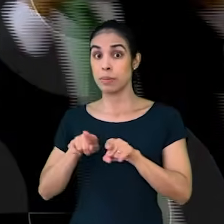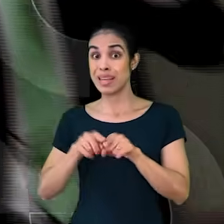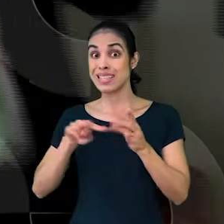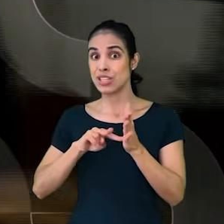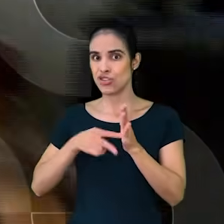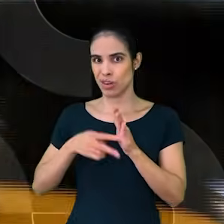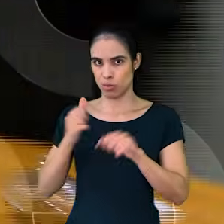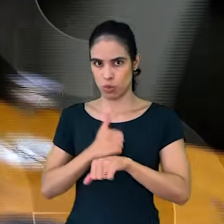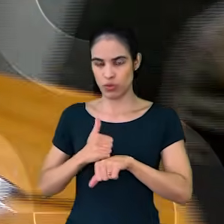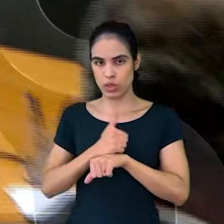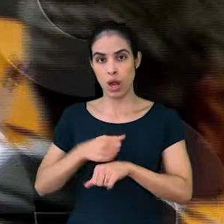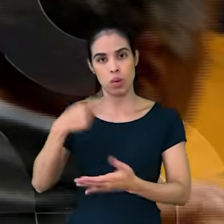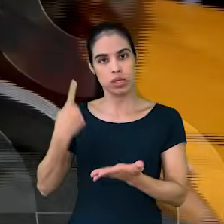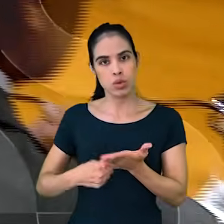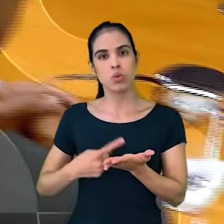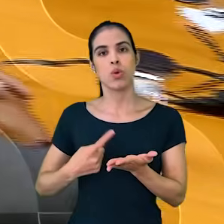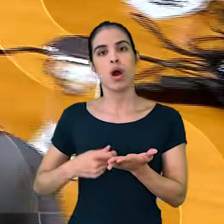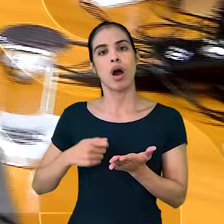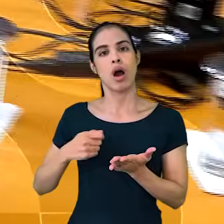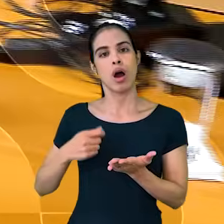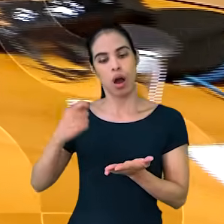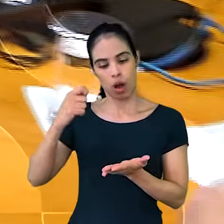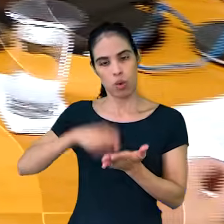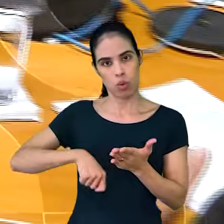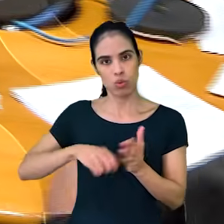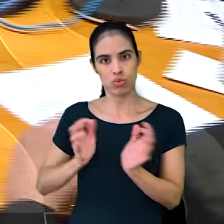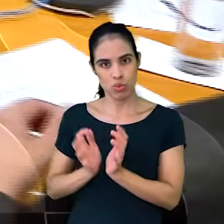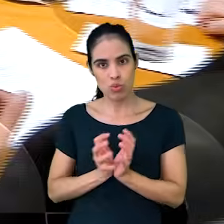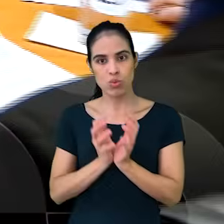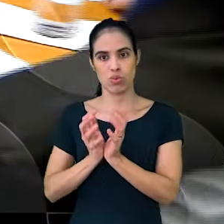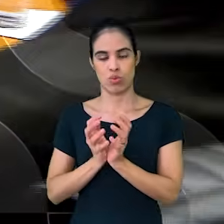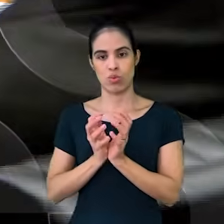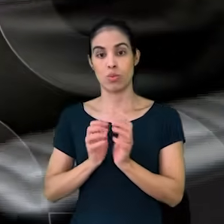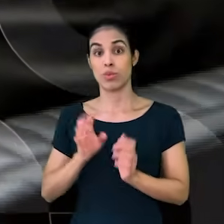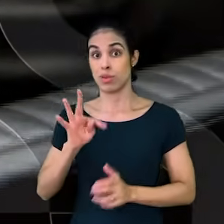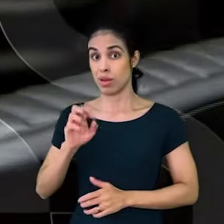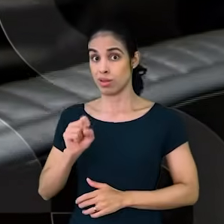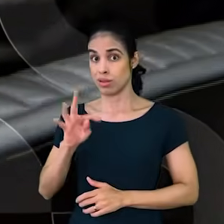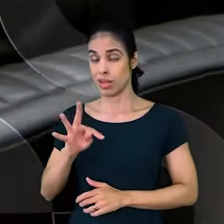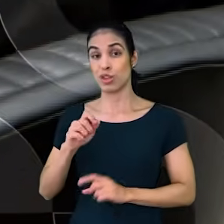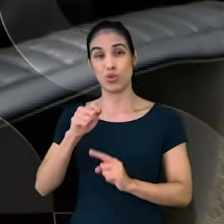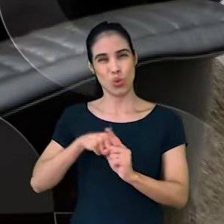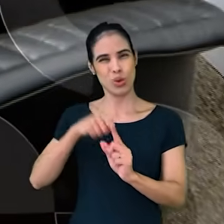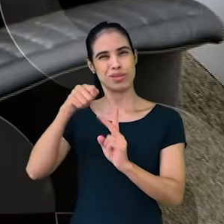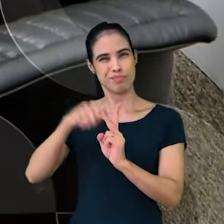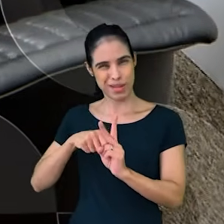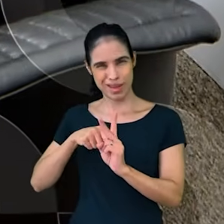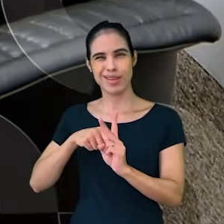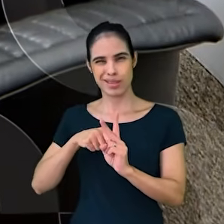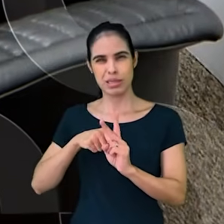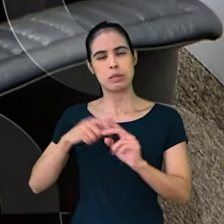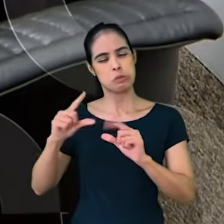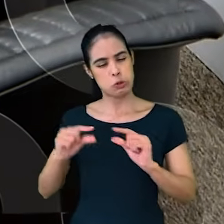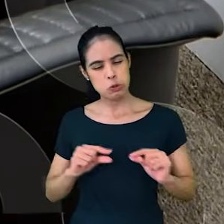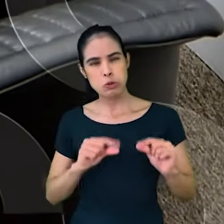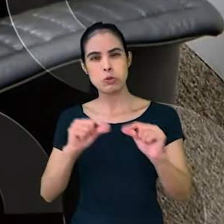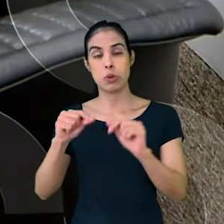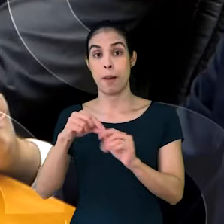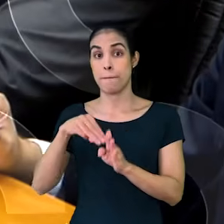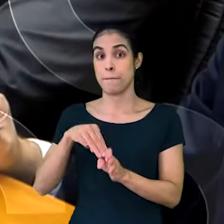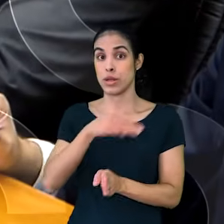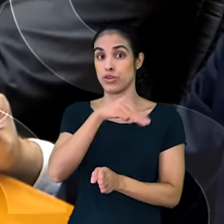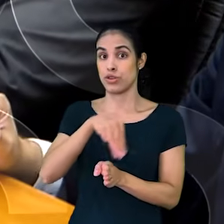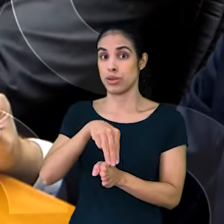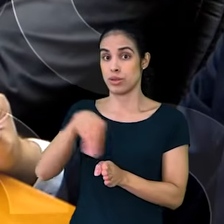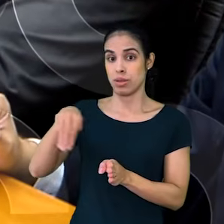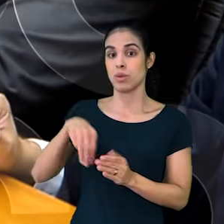Nacional da categoria assinaram um acordo coletivo de trabalho no TST. O termo encerra mais de 2 meses de negociações. A